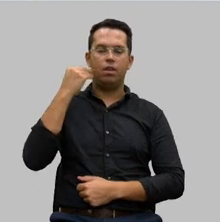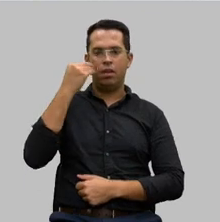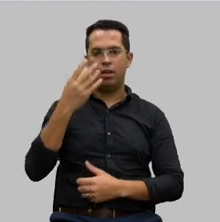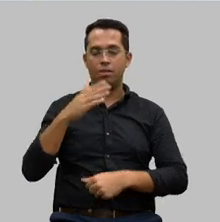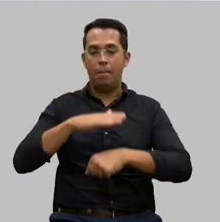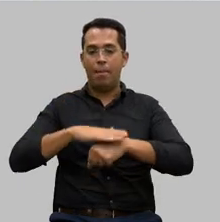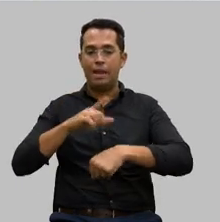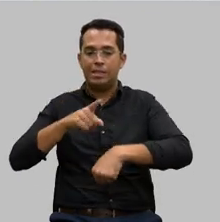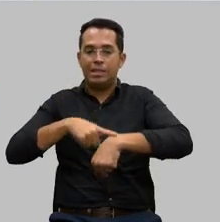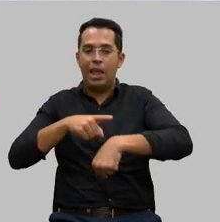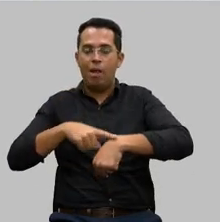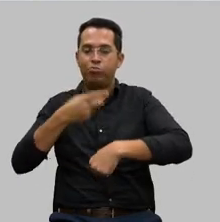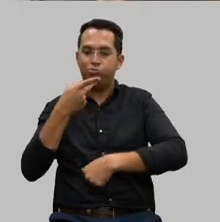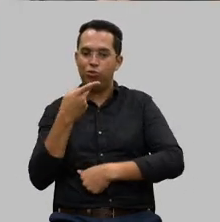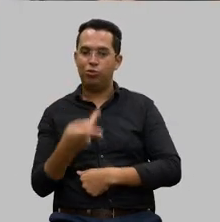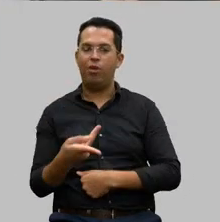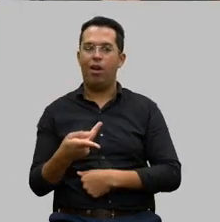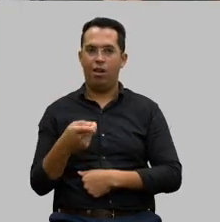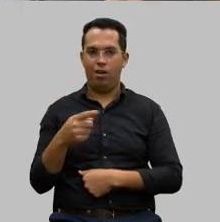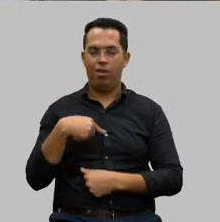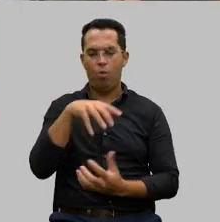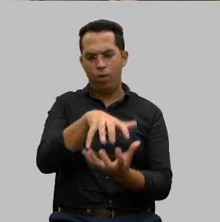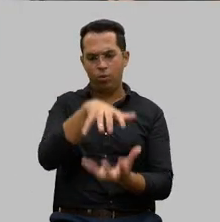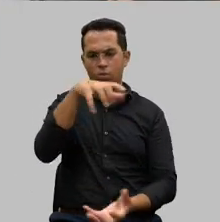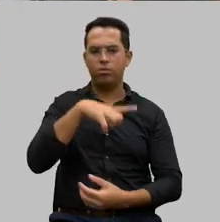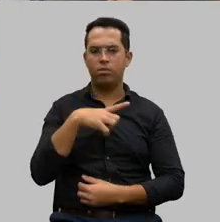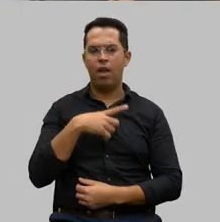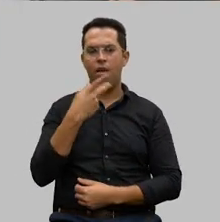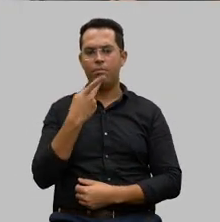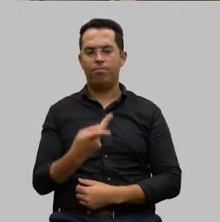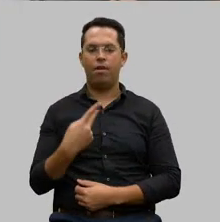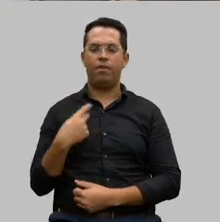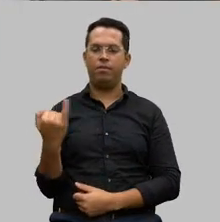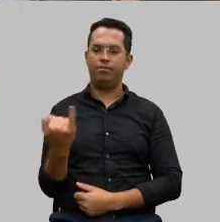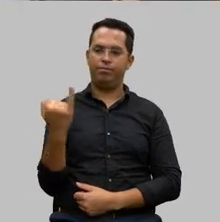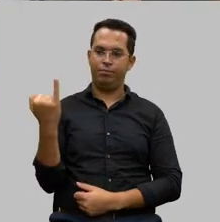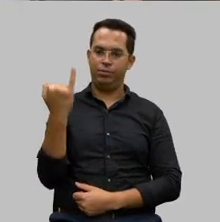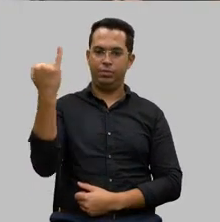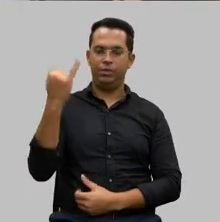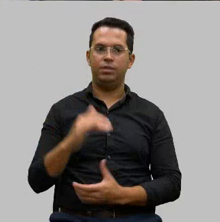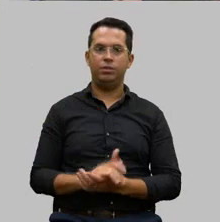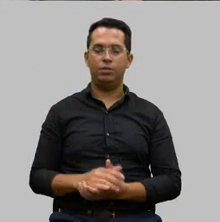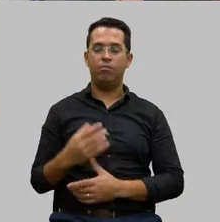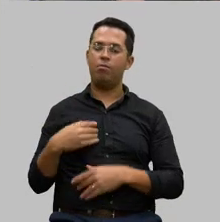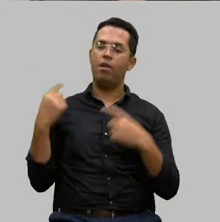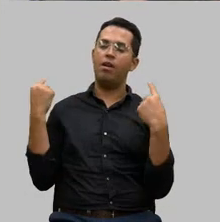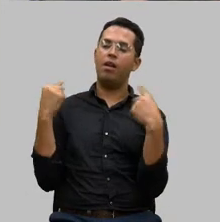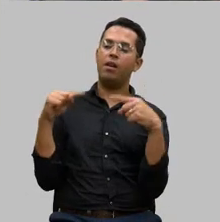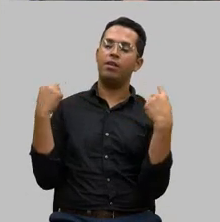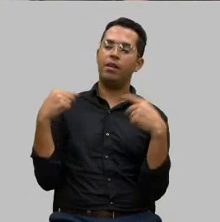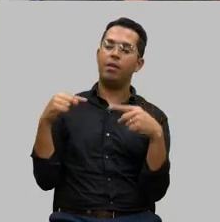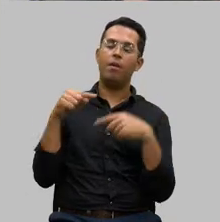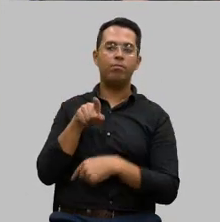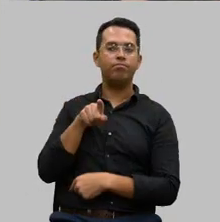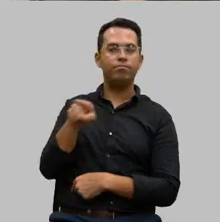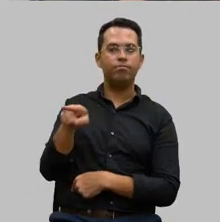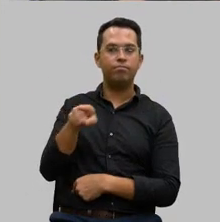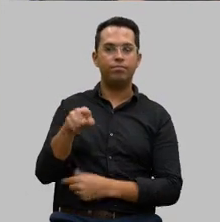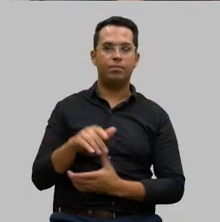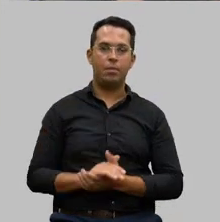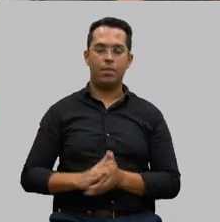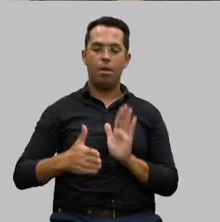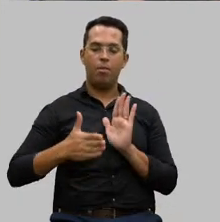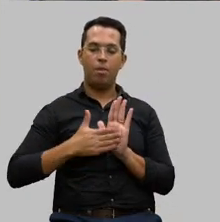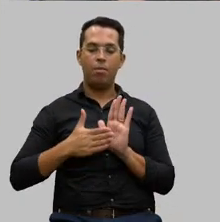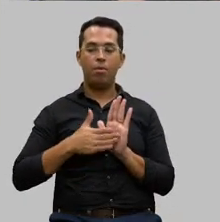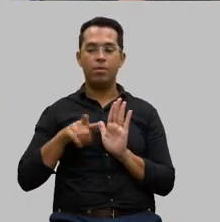importante nós conselheiros quando nós temos alguma questão nós vamos reclamar com ele ele que faz a proposta ele que faz o